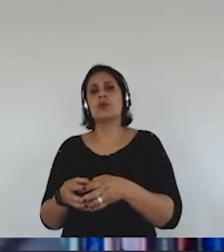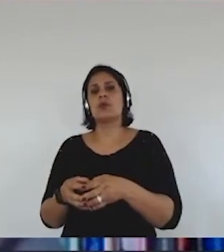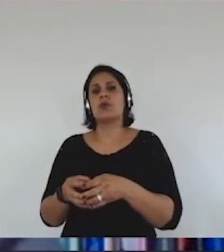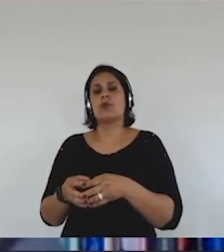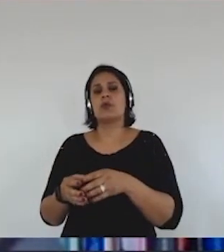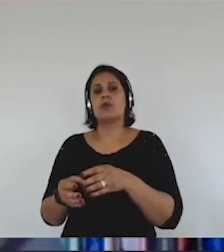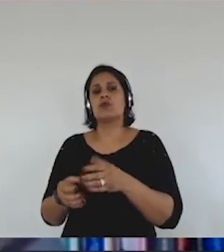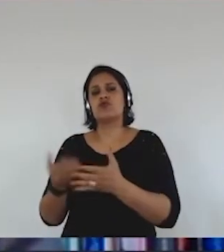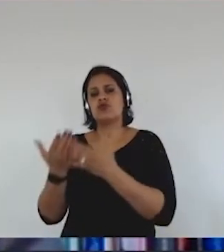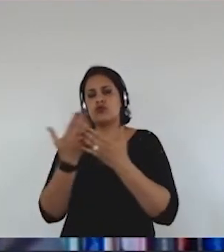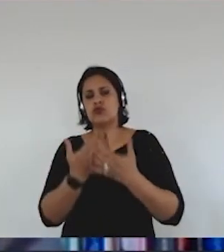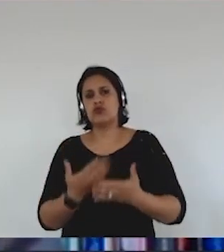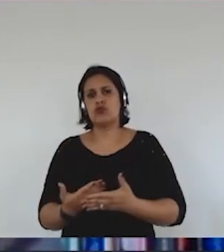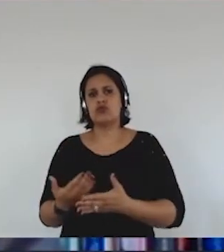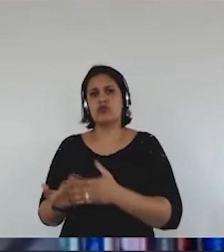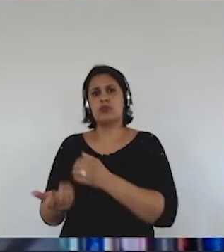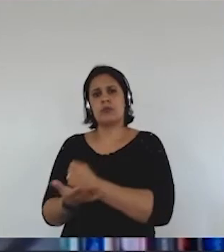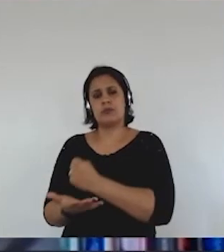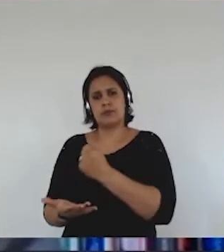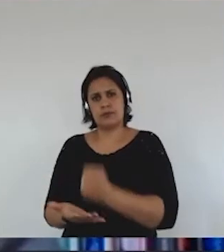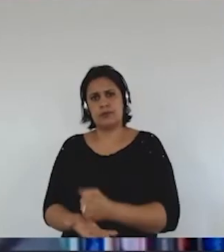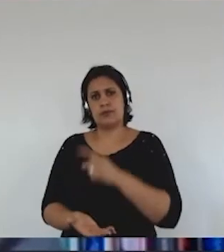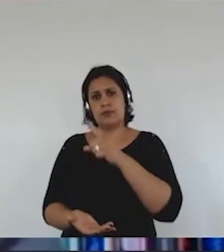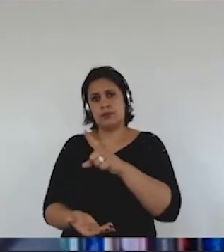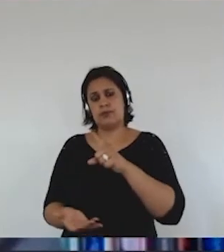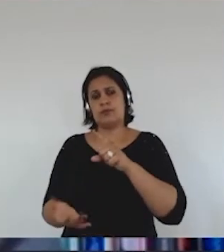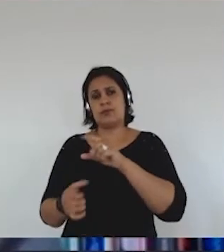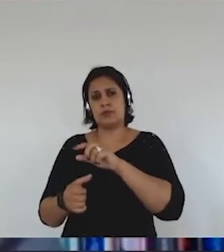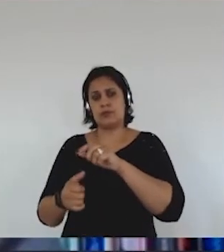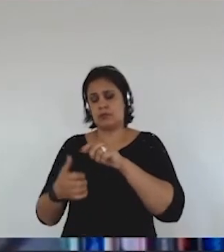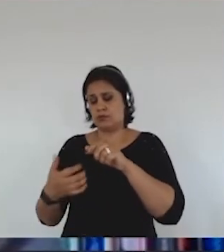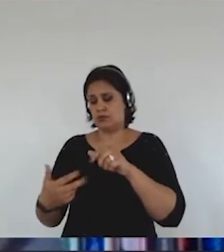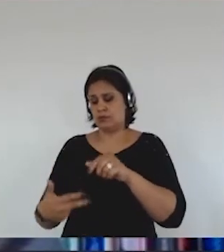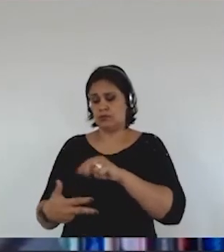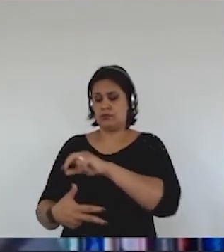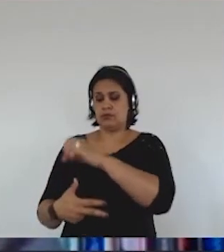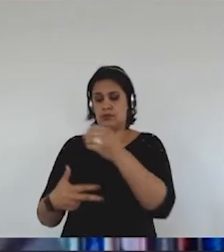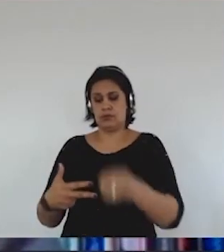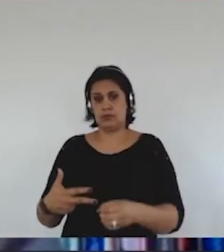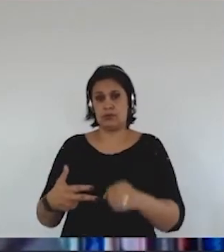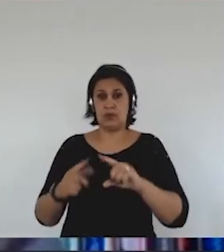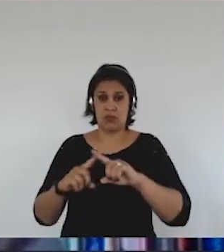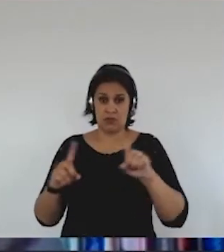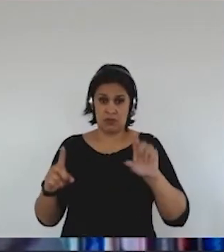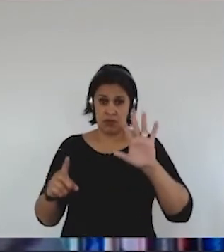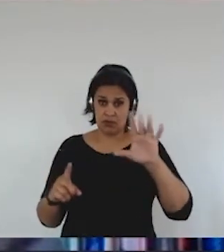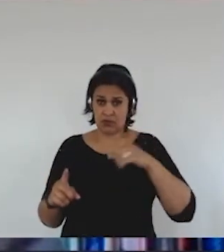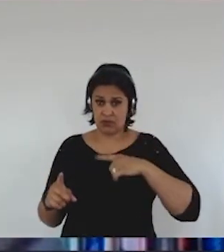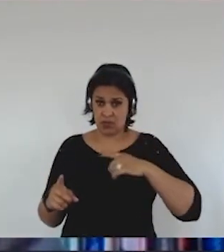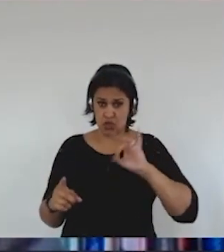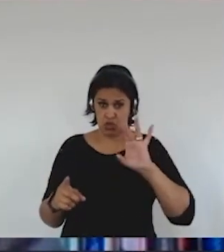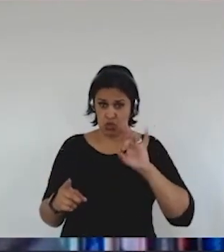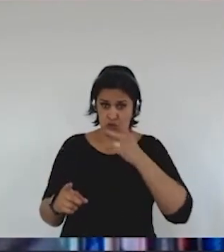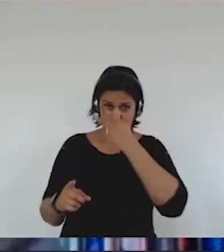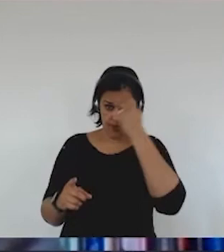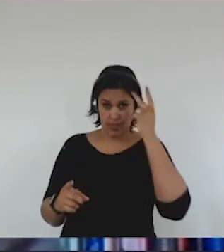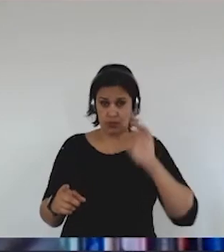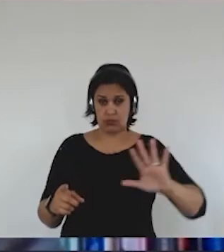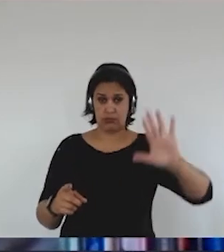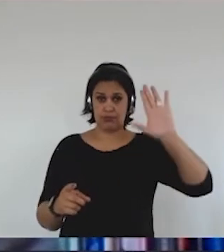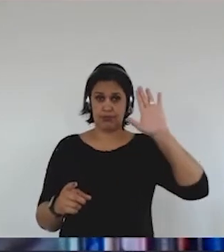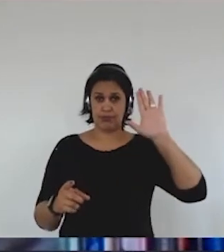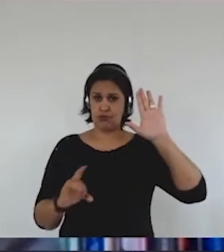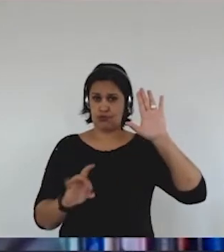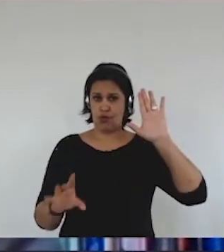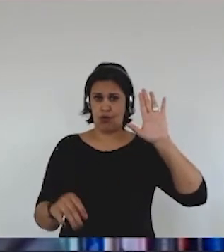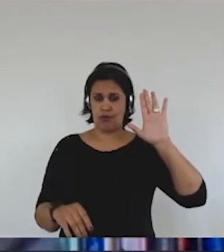público. O problema é que, no quesito efetividade, basta a autodeclaração do contratante. E o doutor Daniel Blume, como